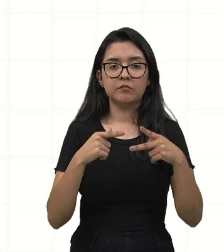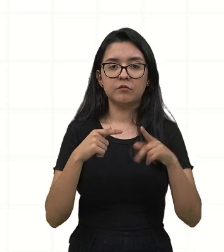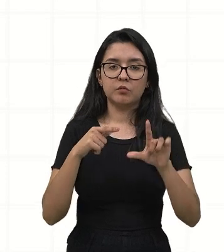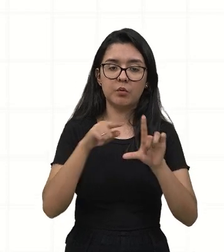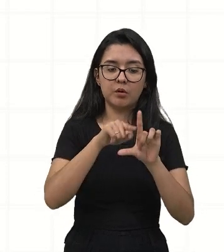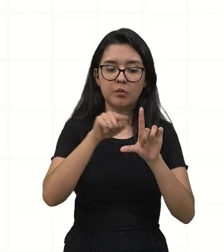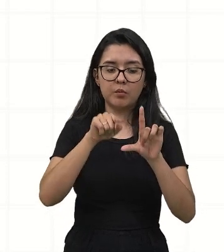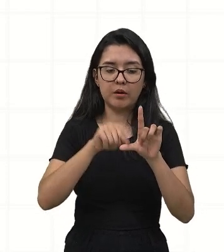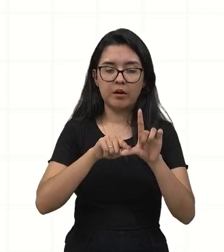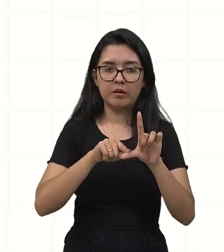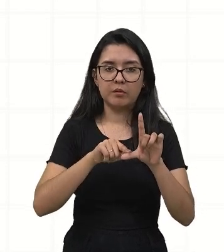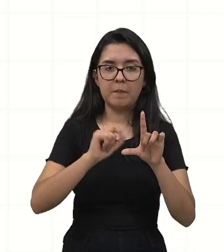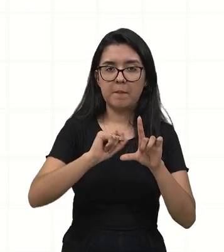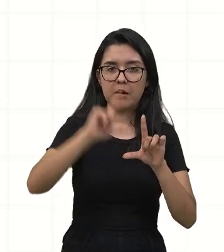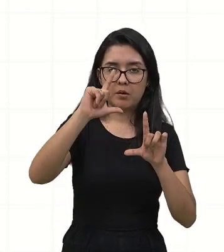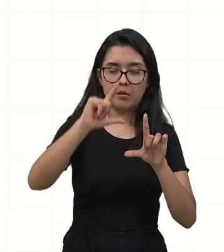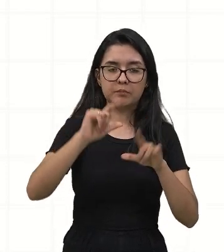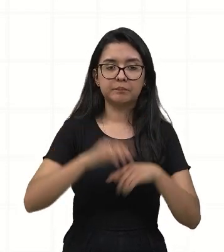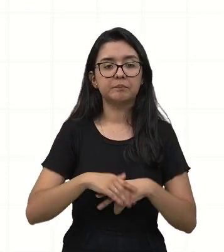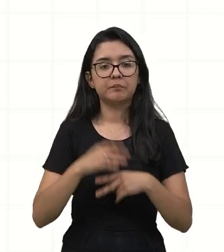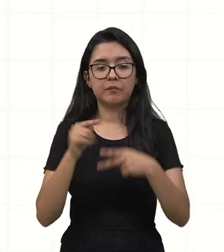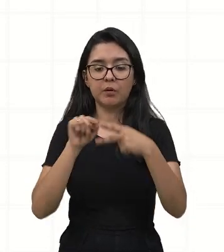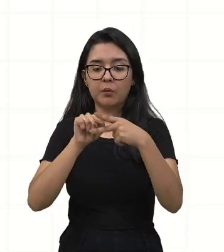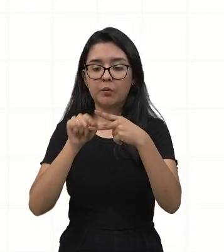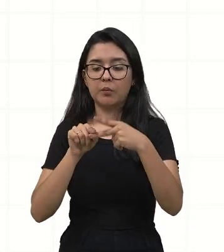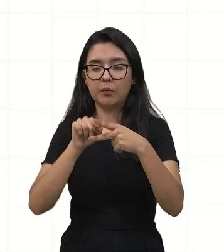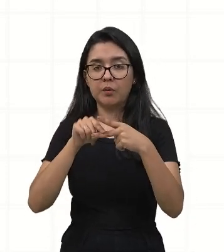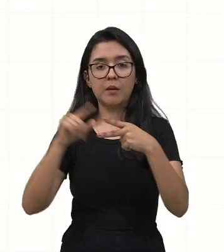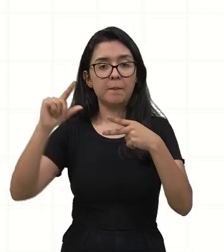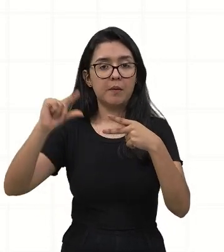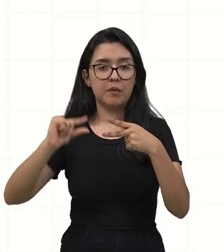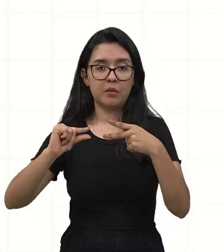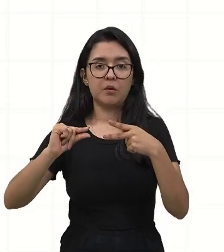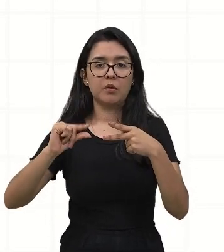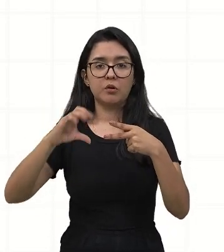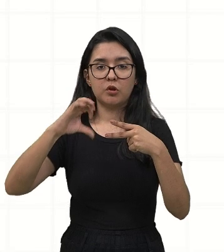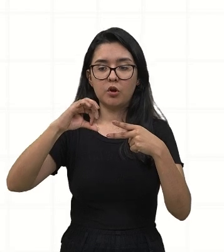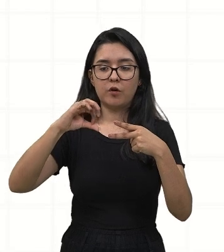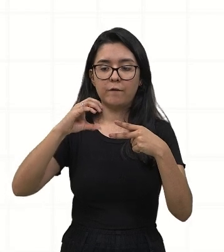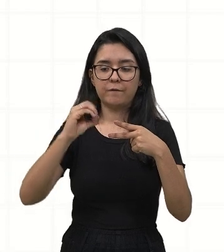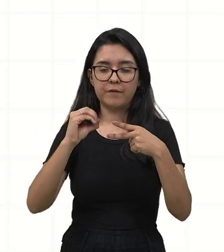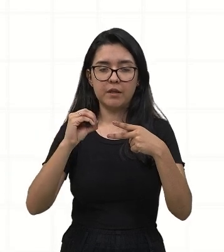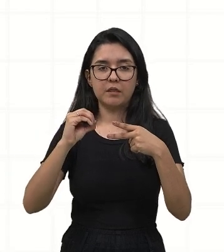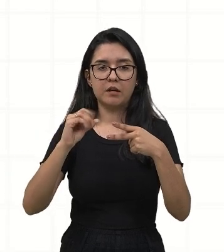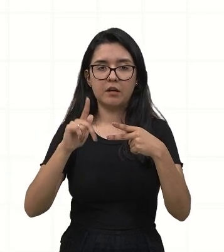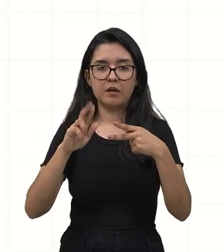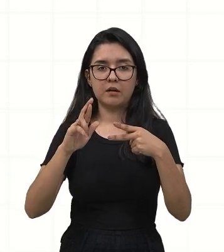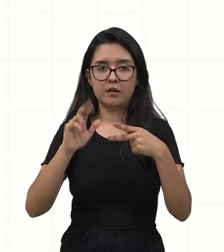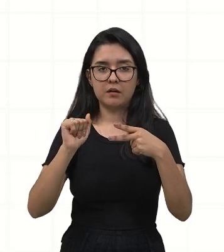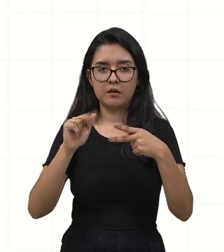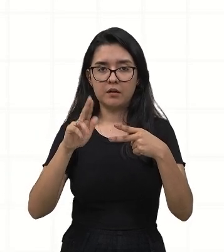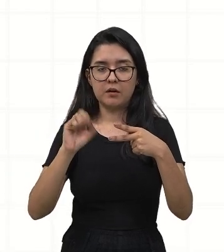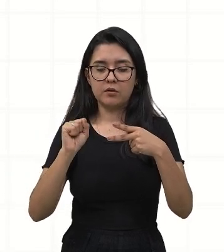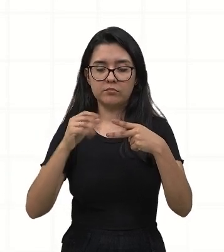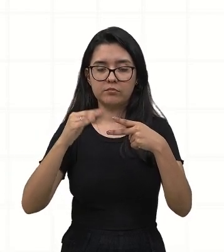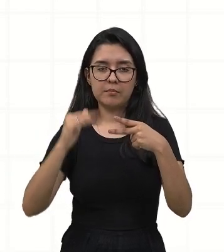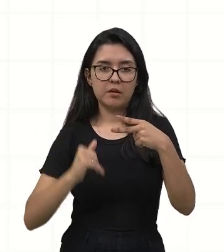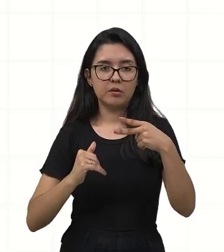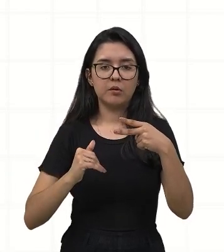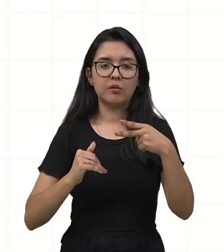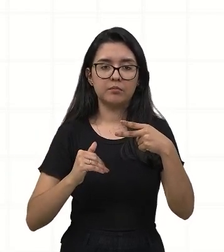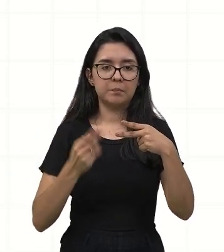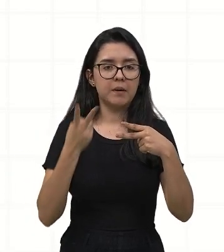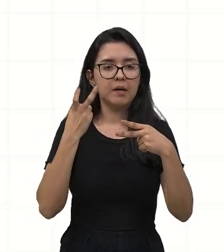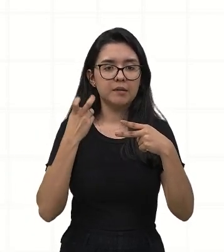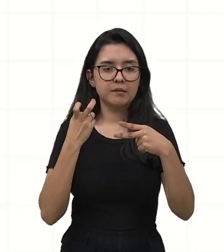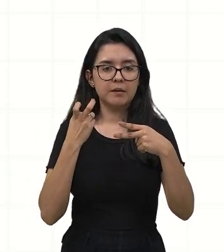Como assim? É um ângulo que tem medida menor do que 90 graus, tá bom? Lembrando, ó, que 90 graus está bem aqui, ó,